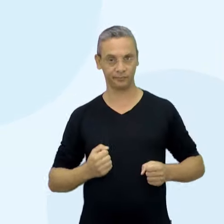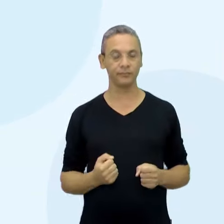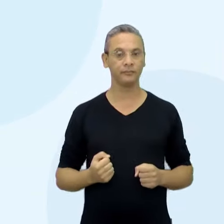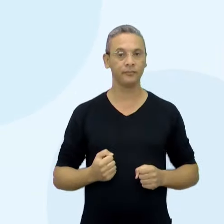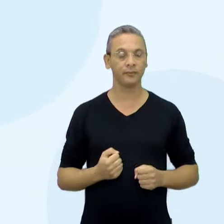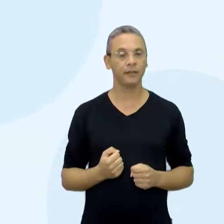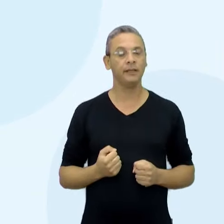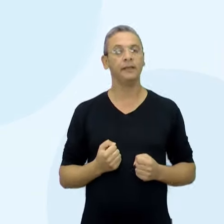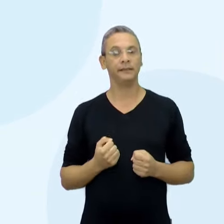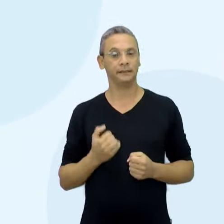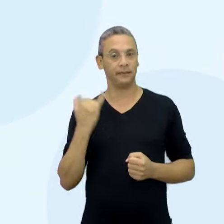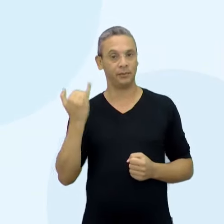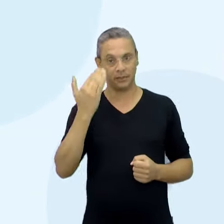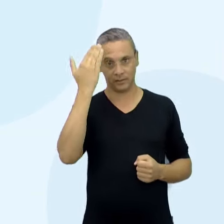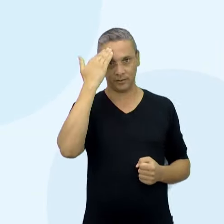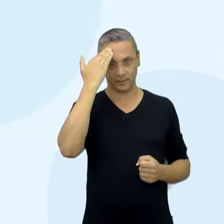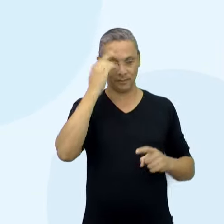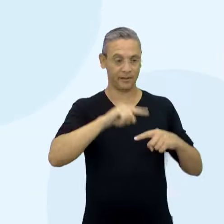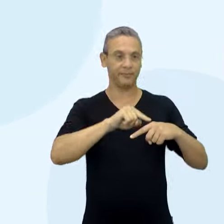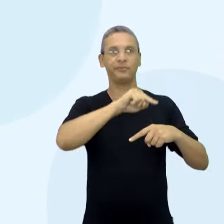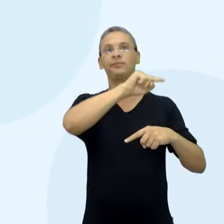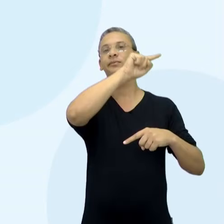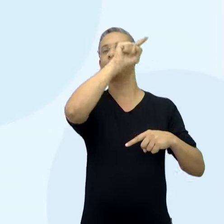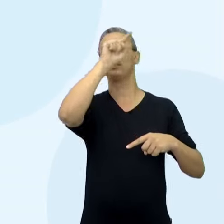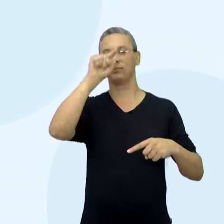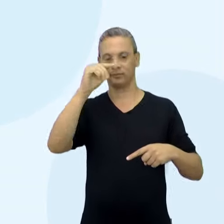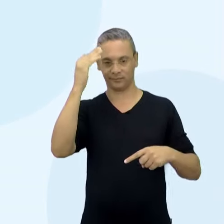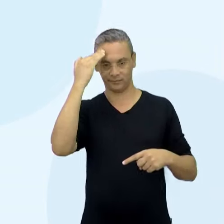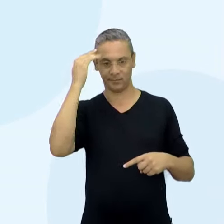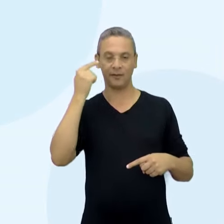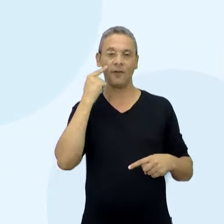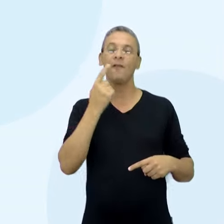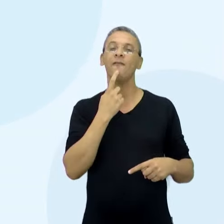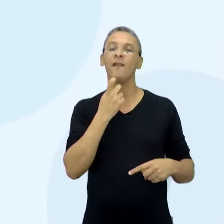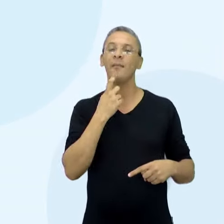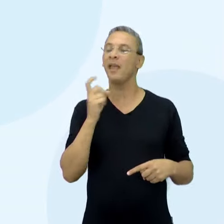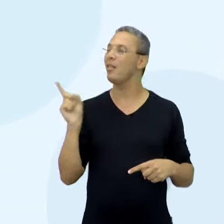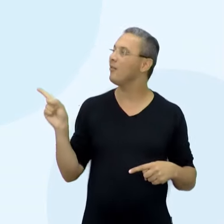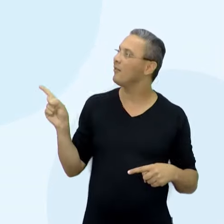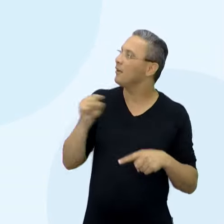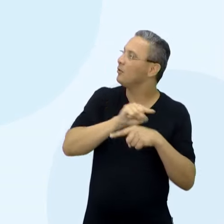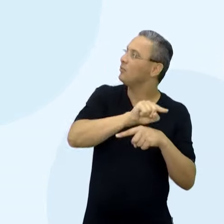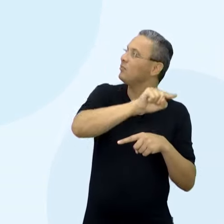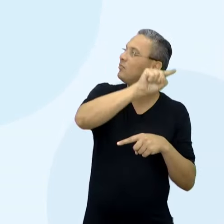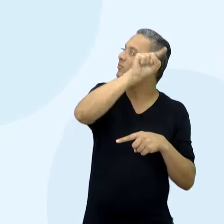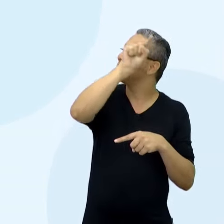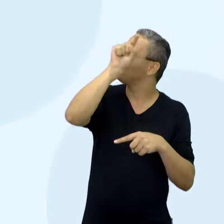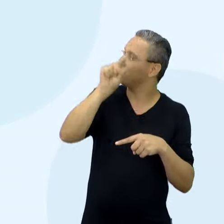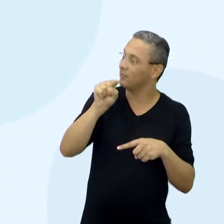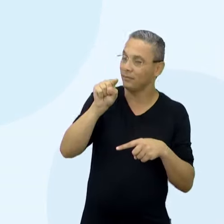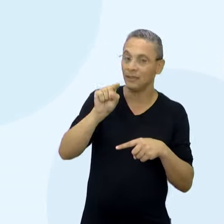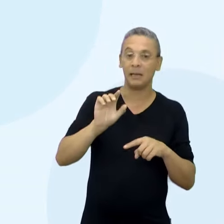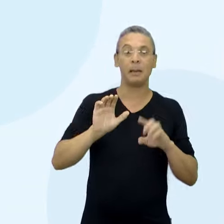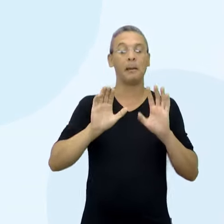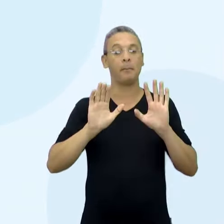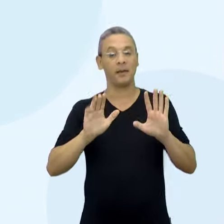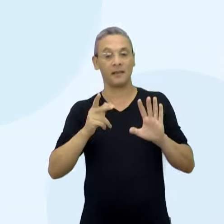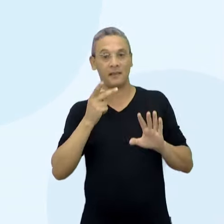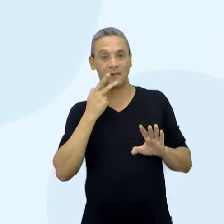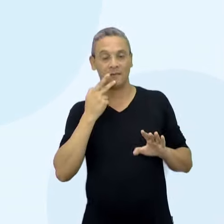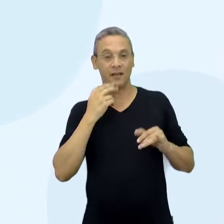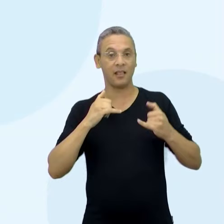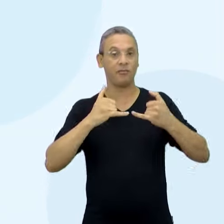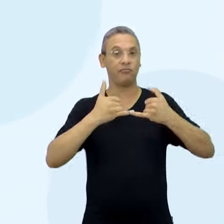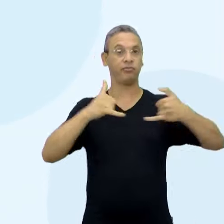antemão. O sentido dos elétrons é esse que eu acabei de fazer aí em vermelho. Mas a grandeza que eu chamo de